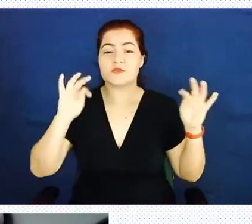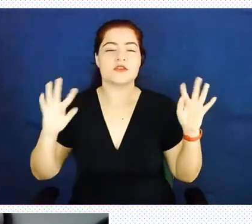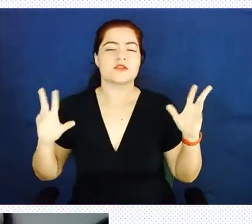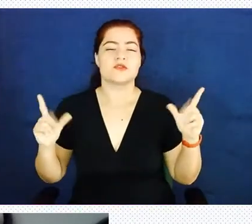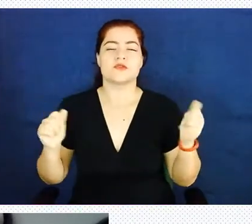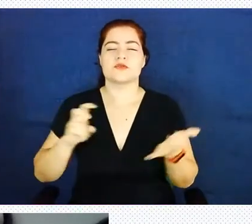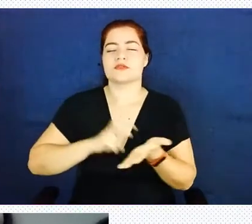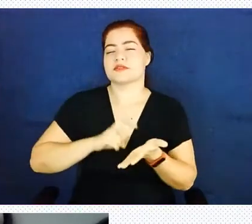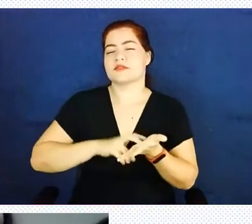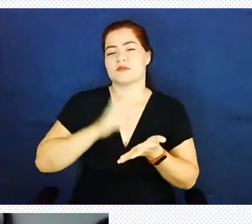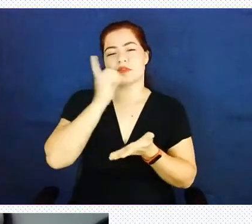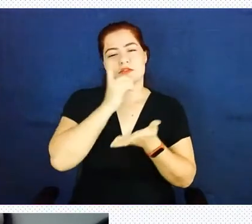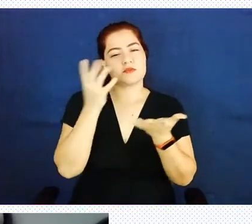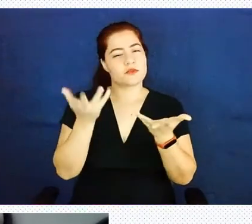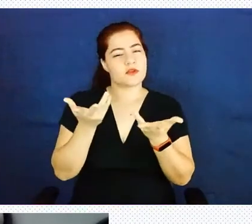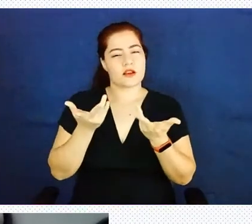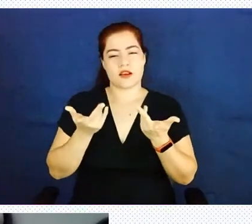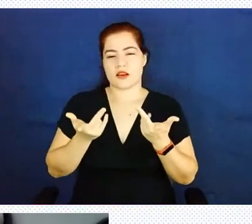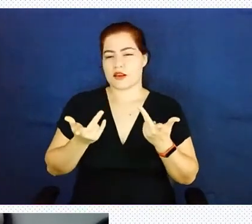bonita.